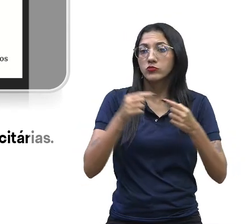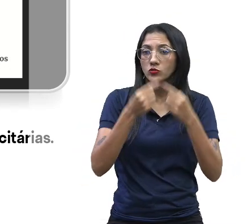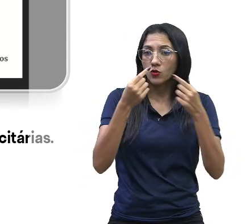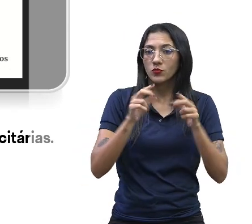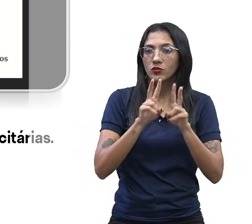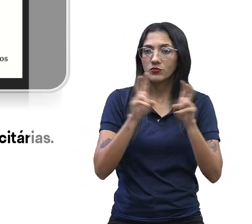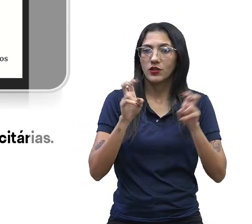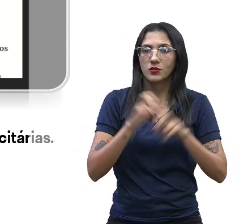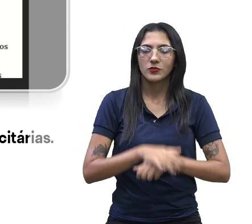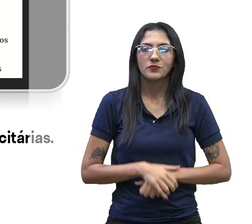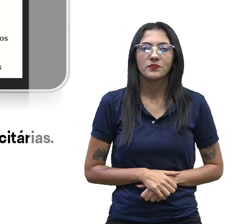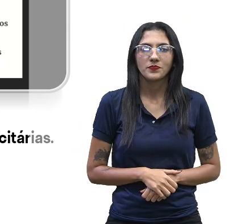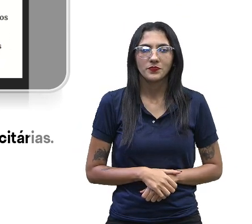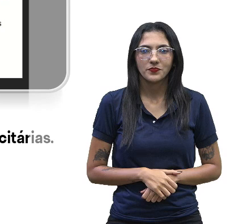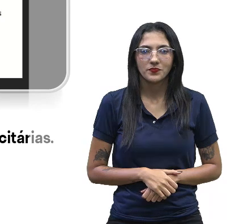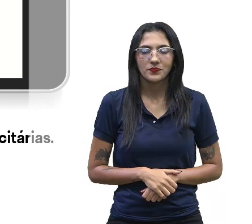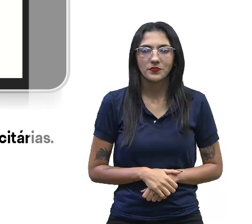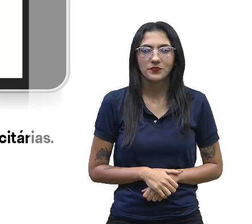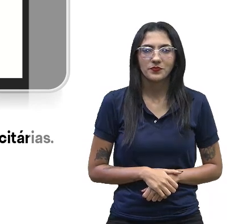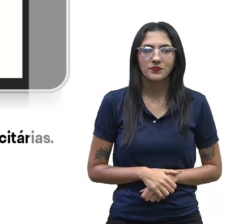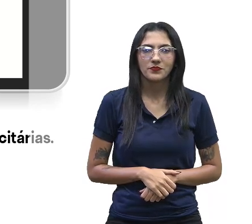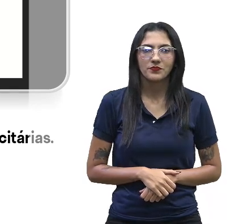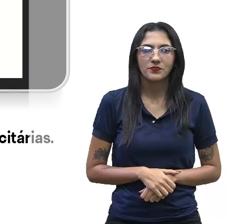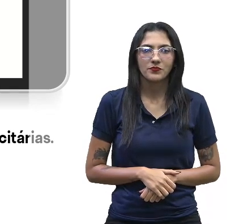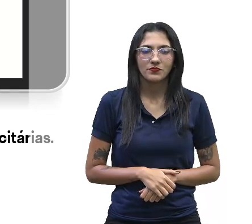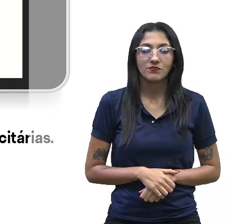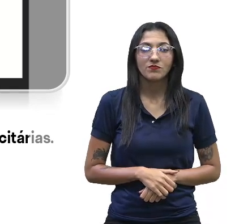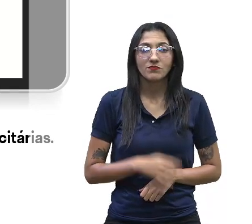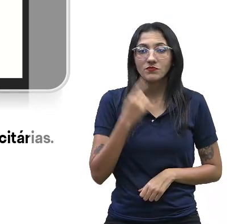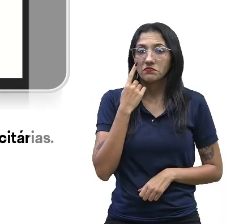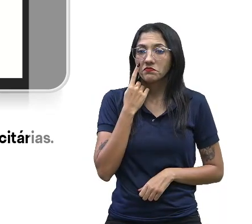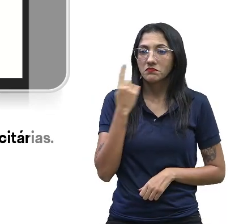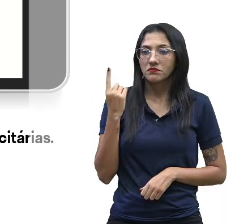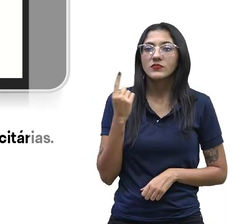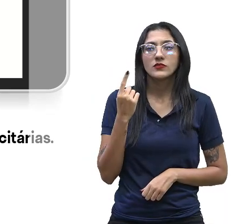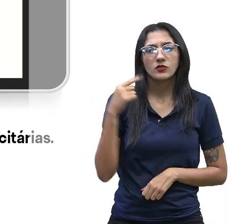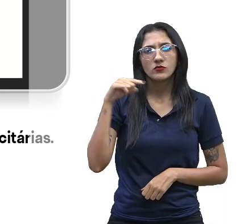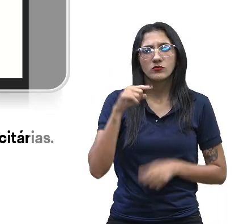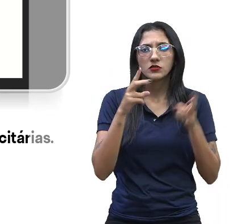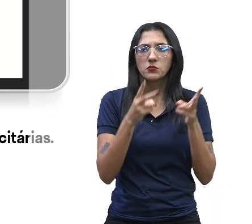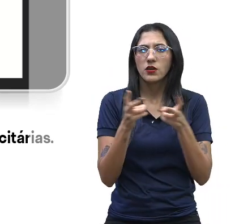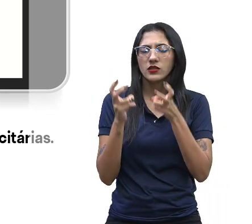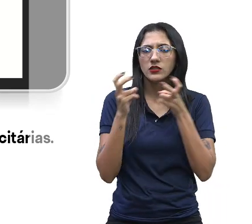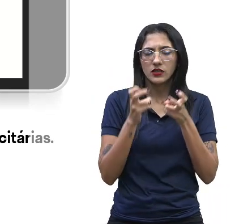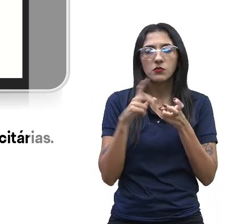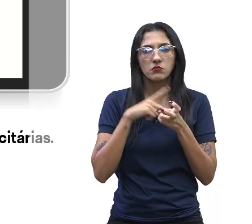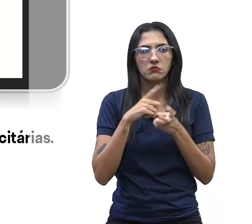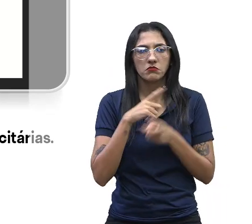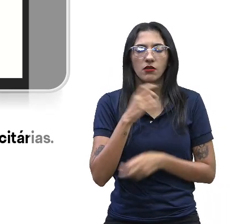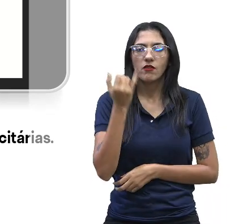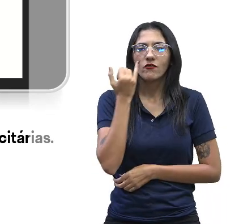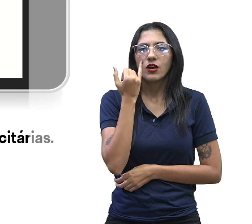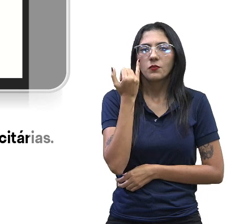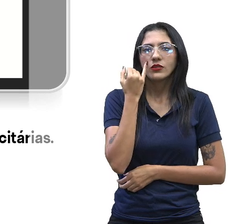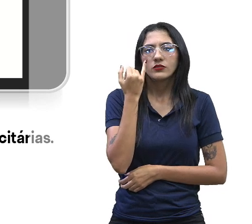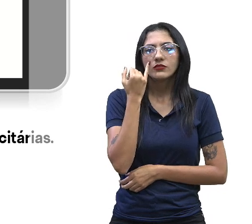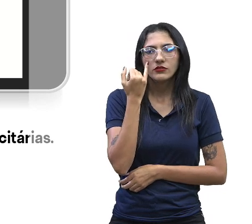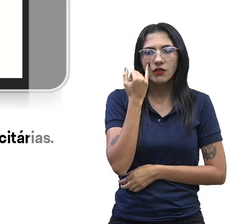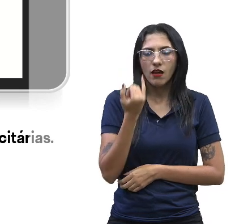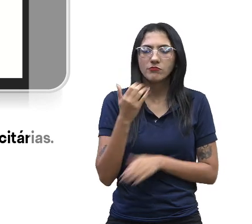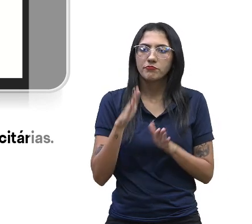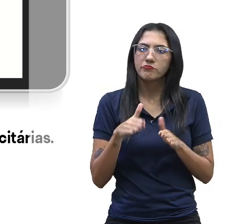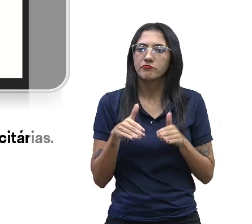mais um pouquinho, nós vemos mais a respeito e vai trazendo a notícia de uma forma